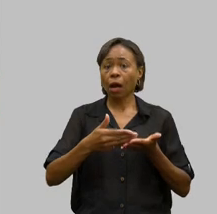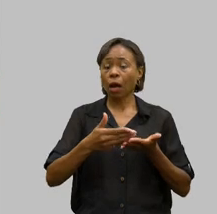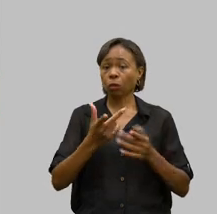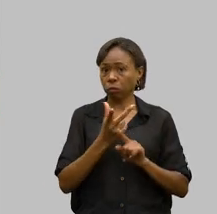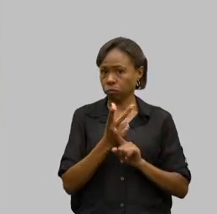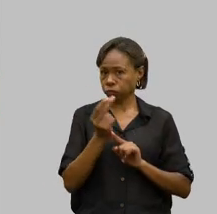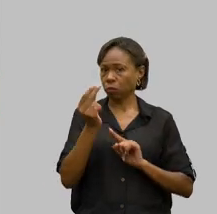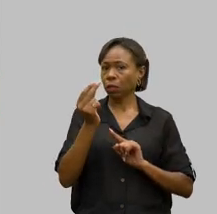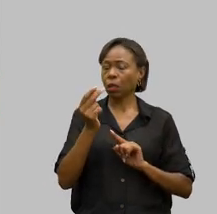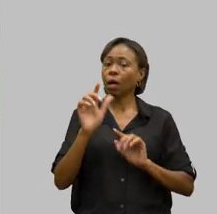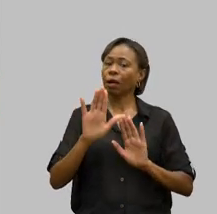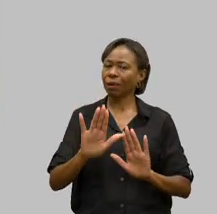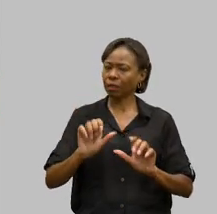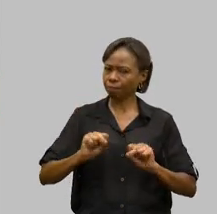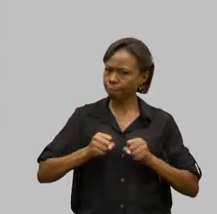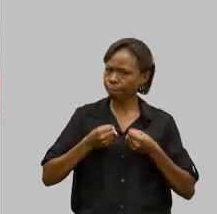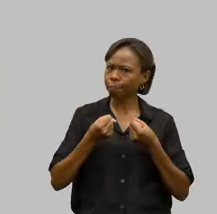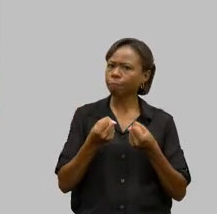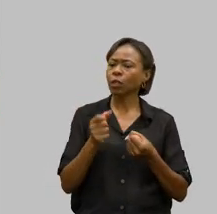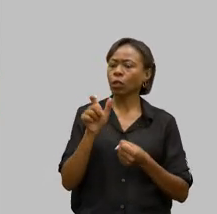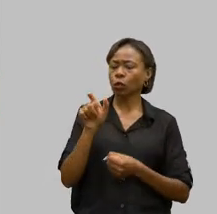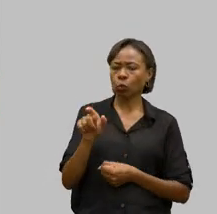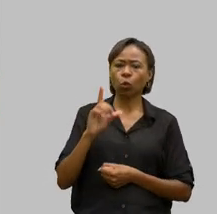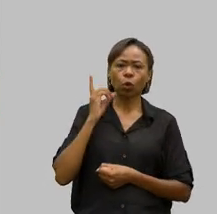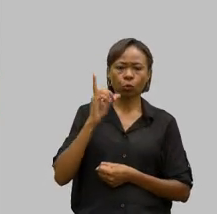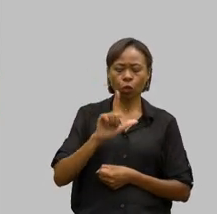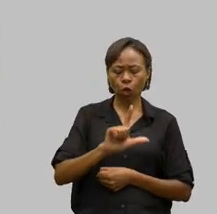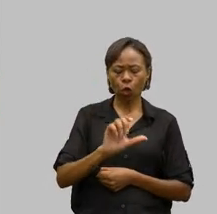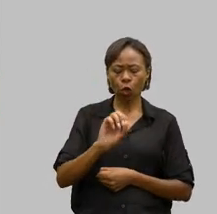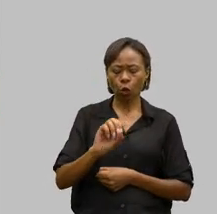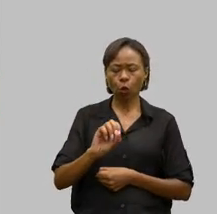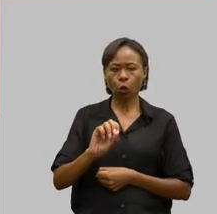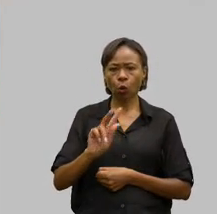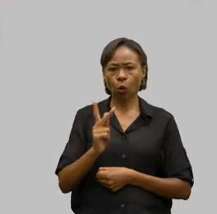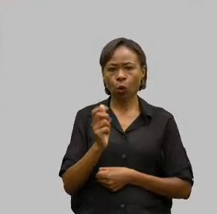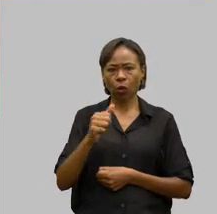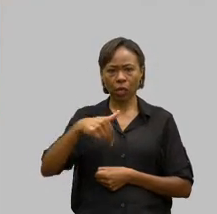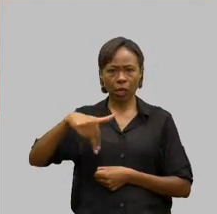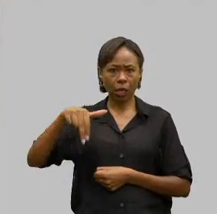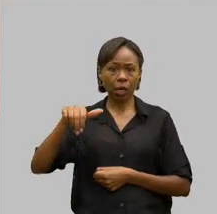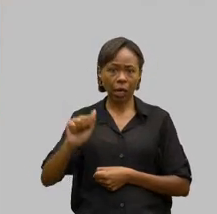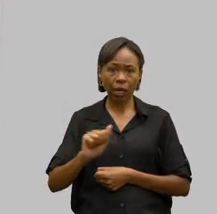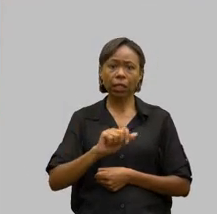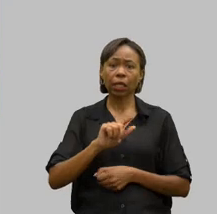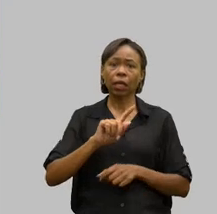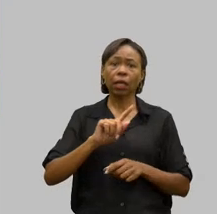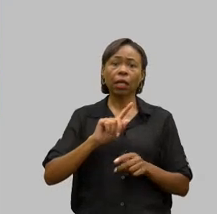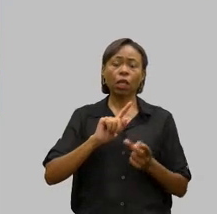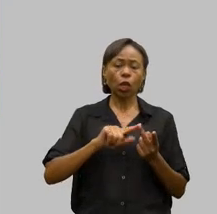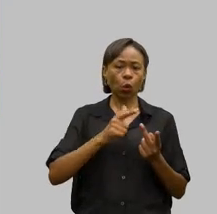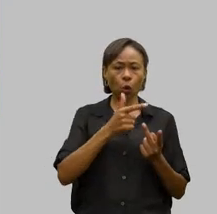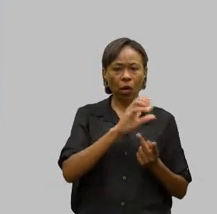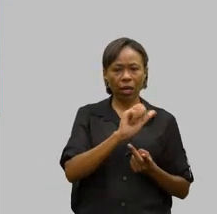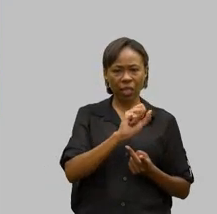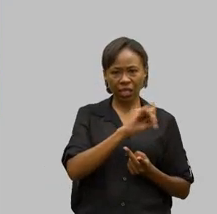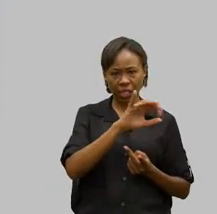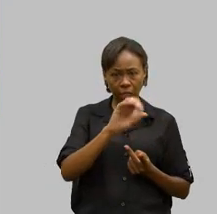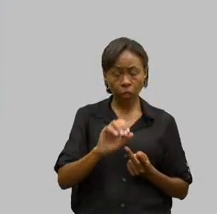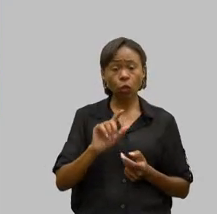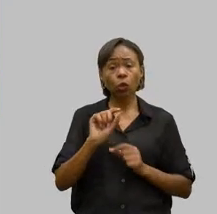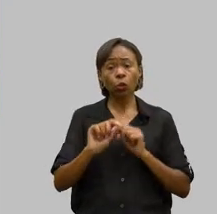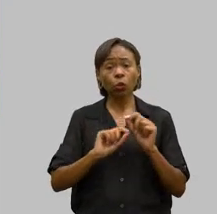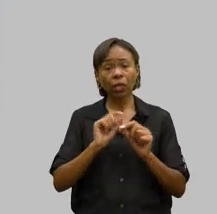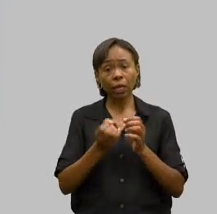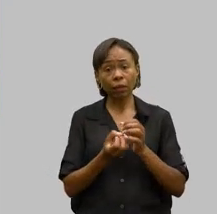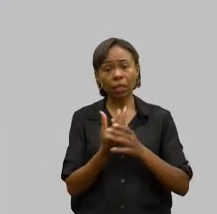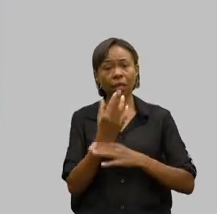um esforço da deputada Lohana e do deputado Cássio na implementação dos restaurantes universitários, que já vai se